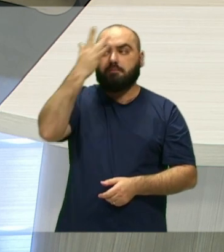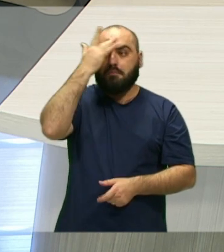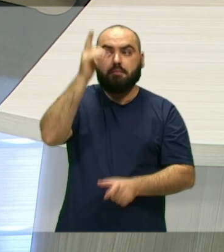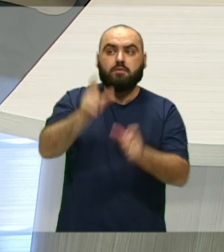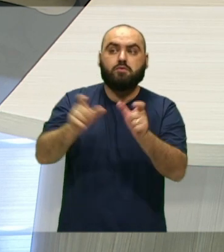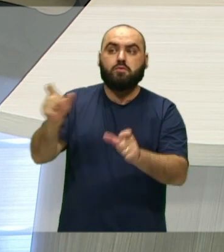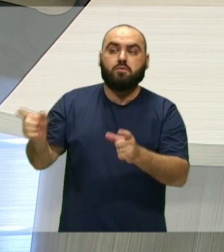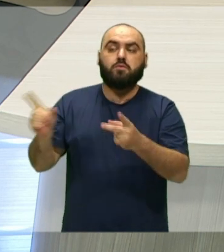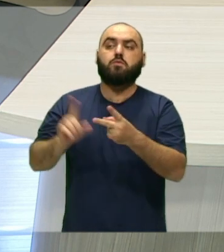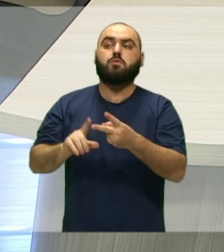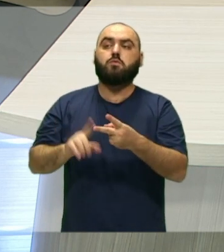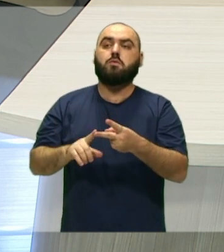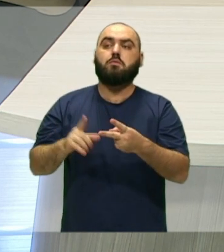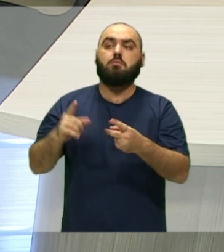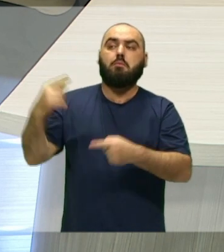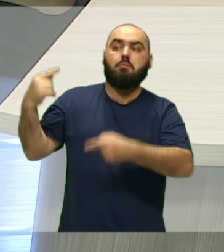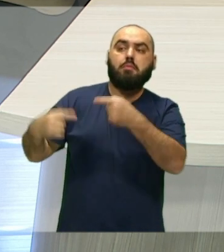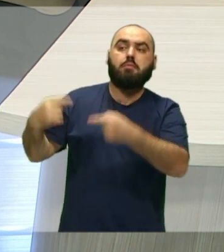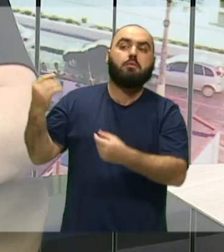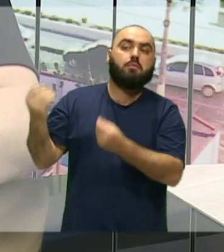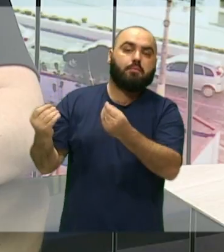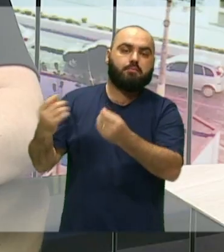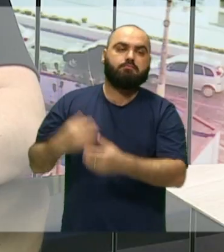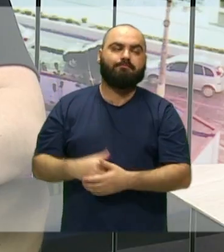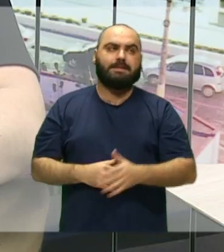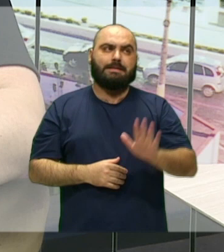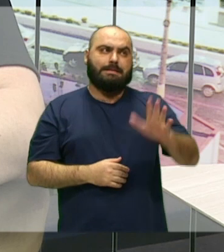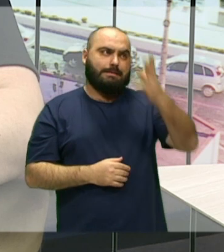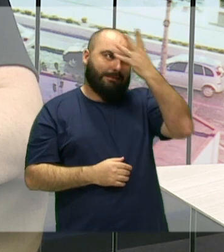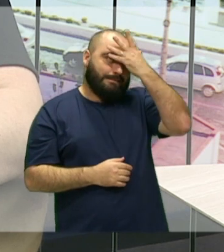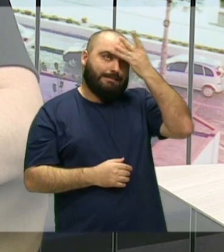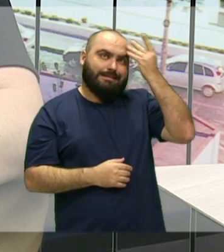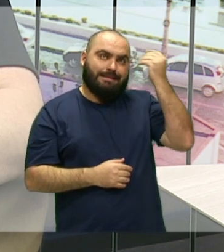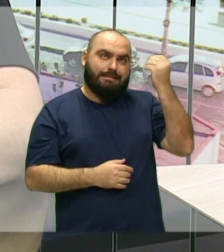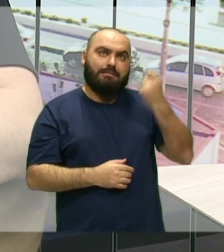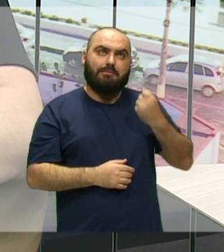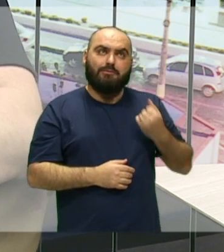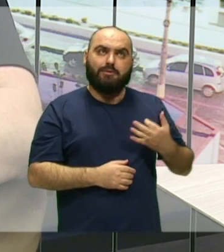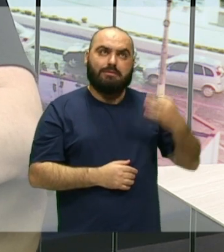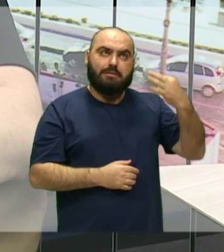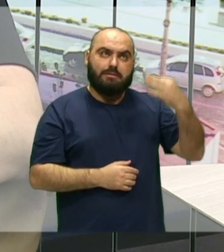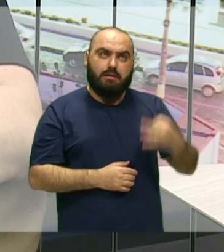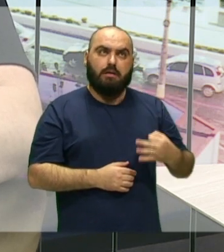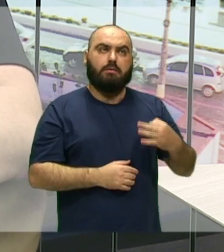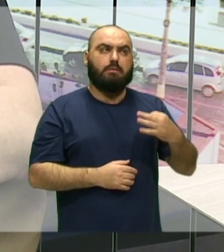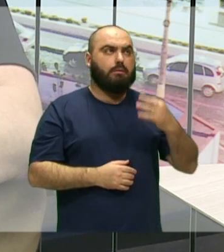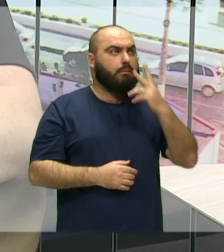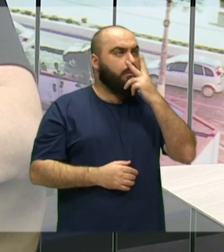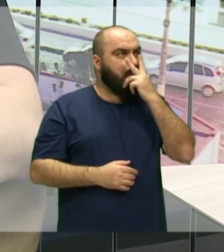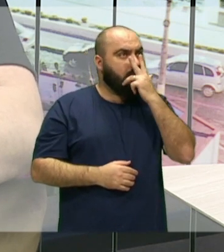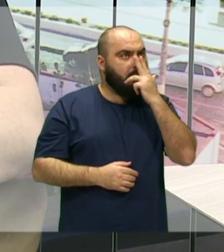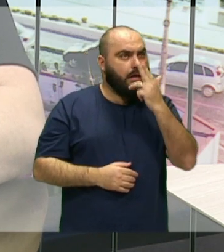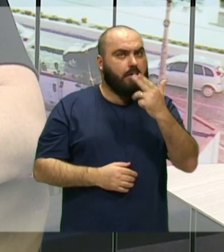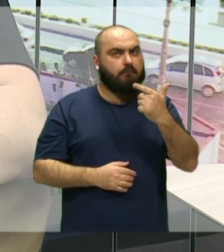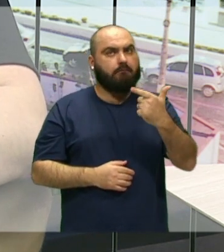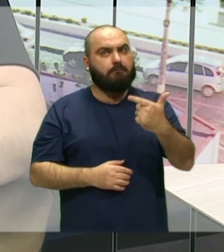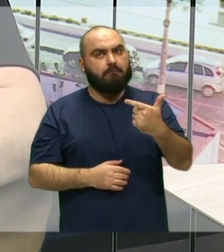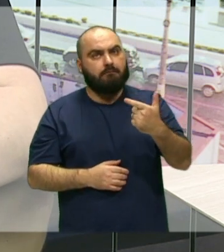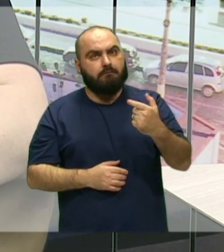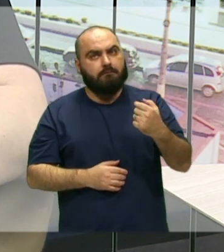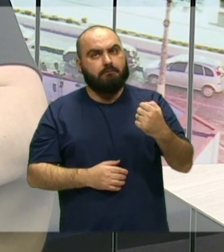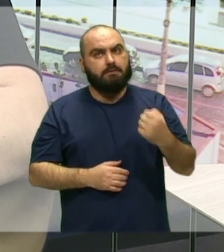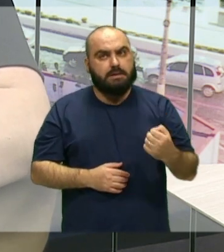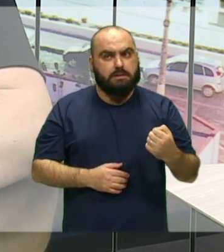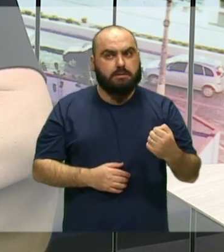debates eu não lembro exatamente quantos integrantes são mas acho que são em torno de 20 eh 20